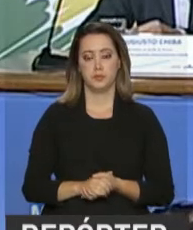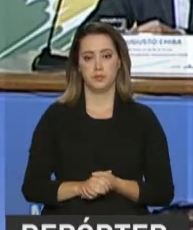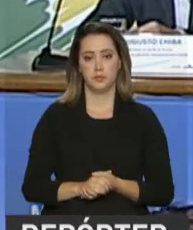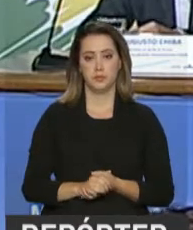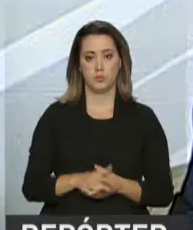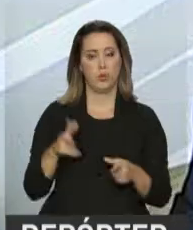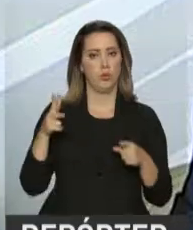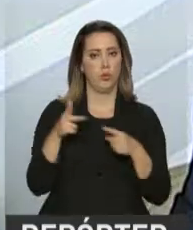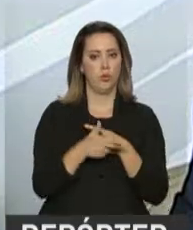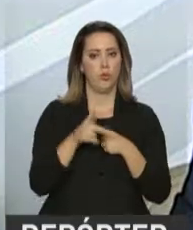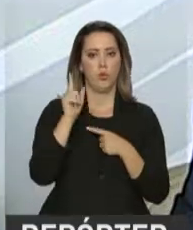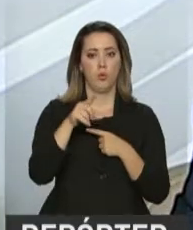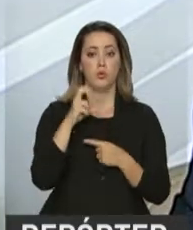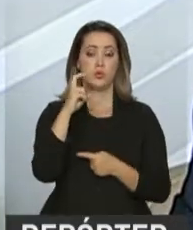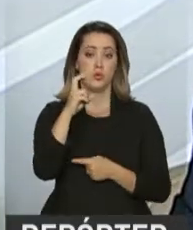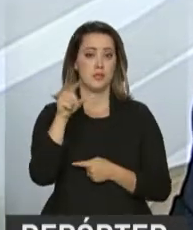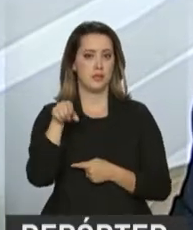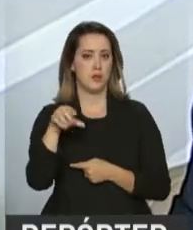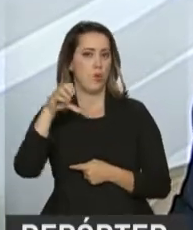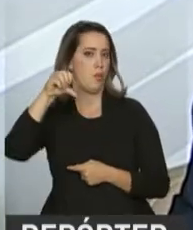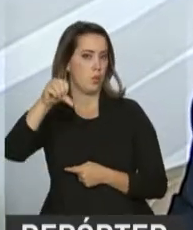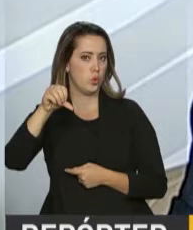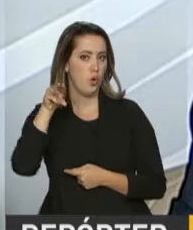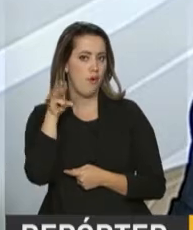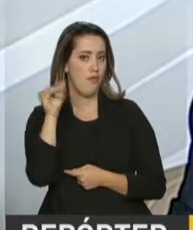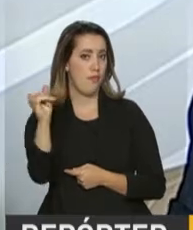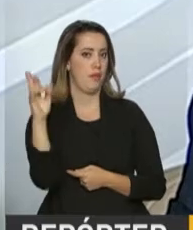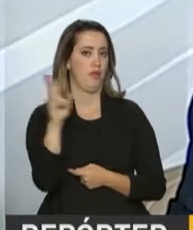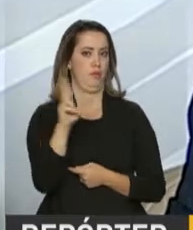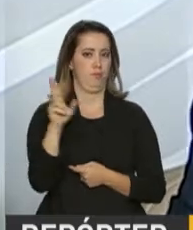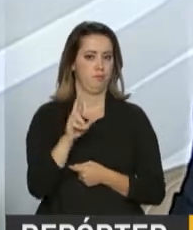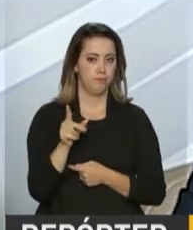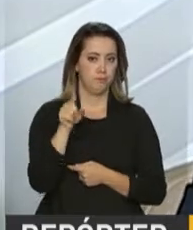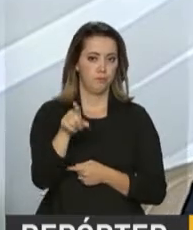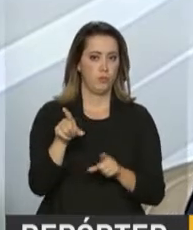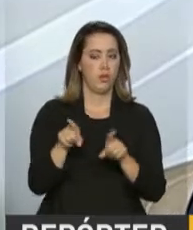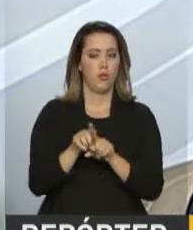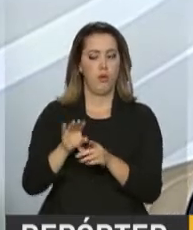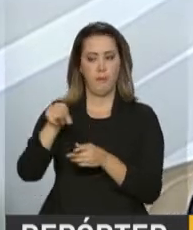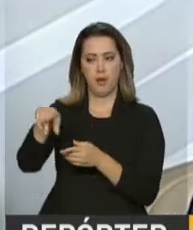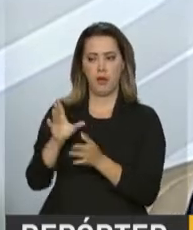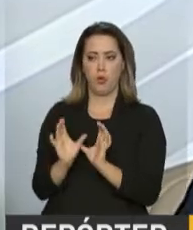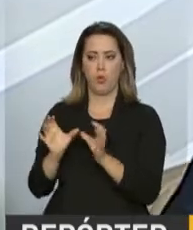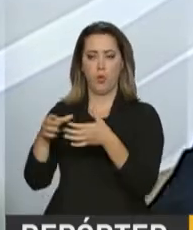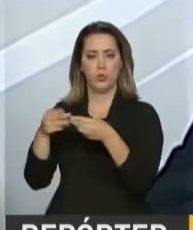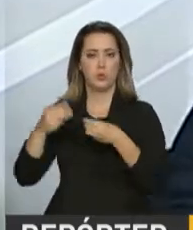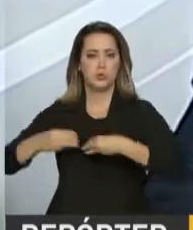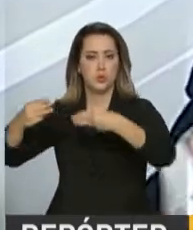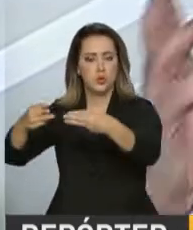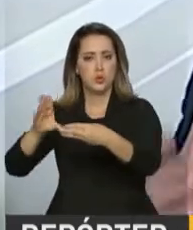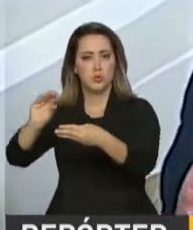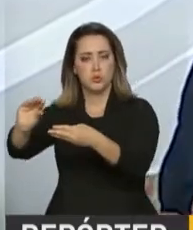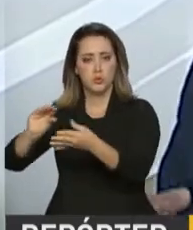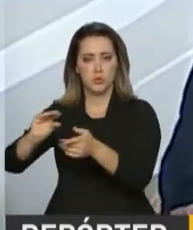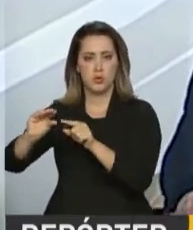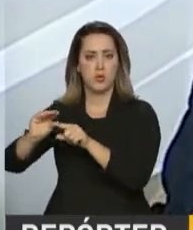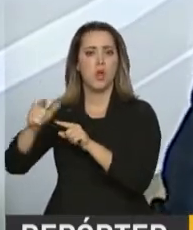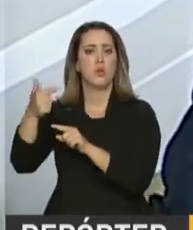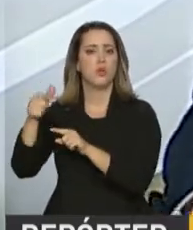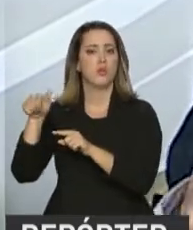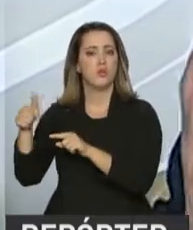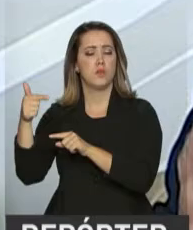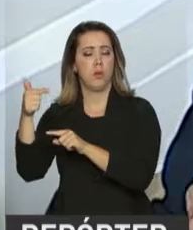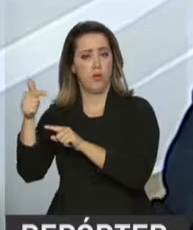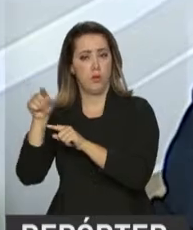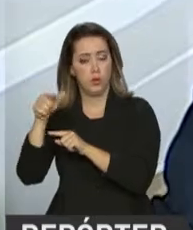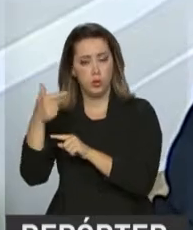O contingenciamento é 5,9. Além disso, eu vou tirar 2 bilhões de alguns ministérios e passar para outros. Portanto, isso não